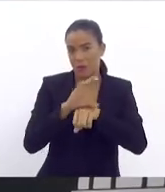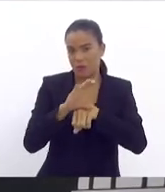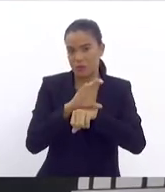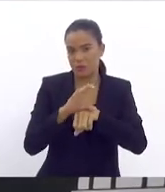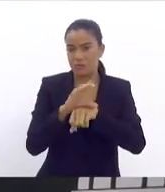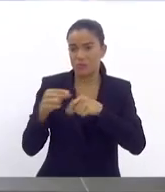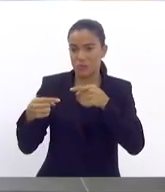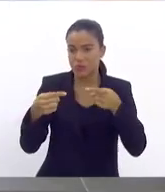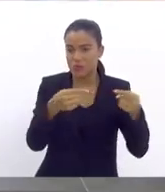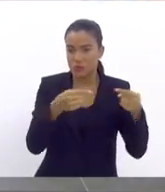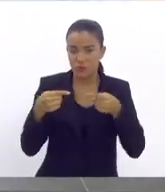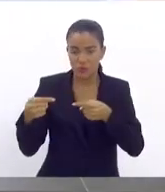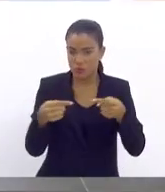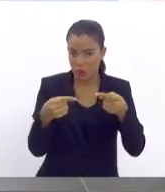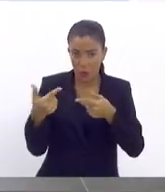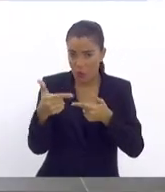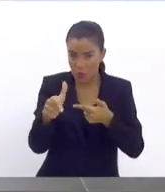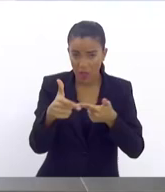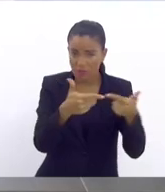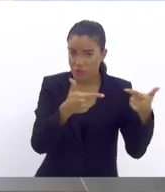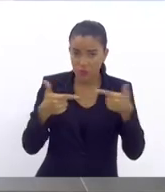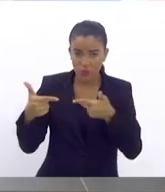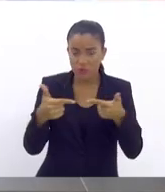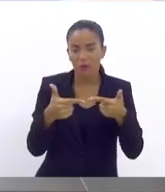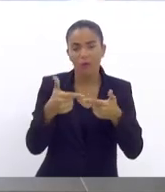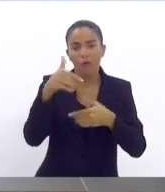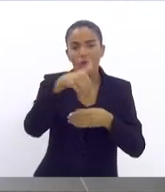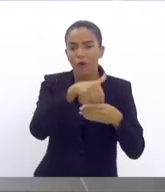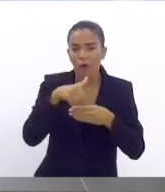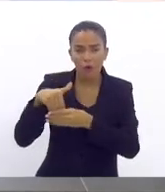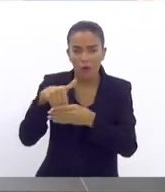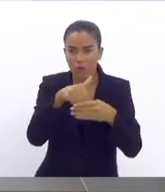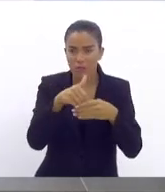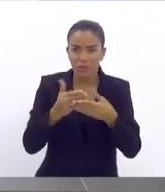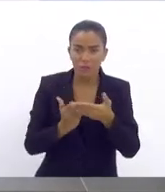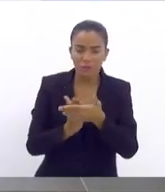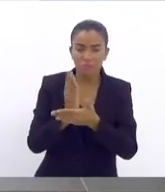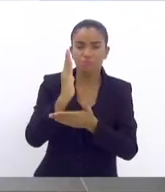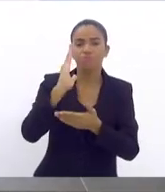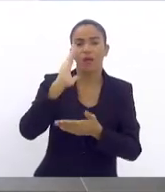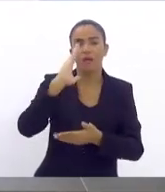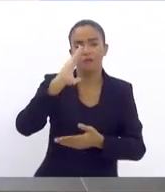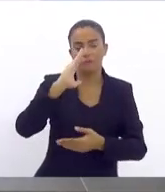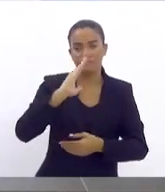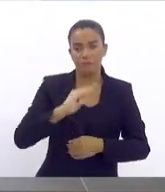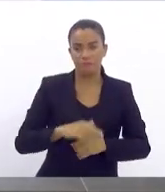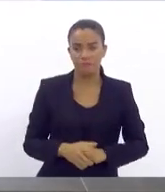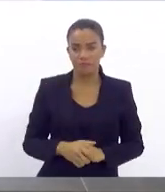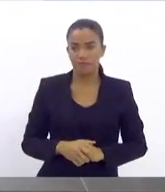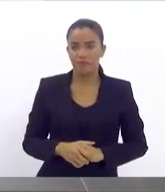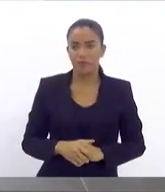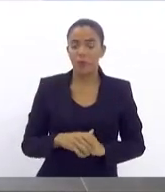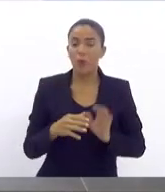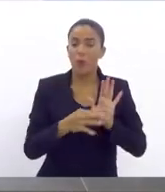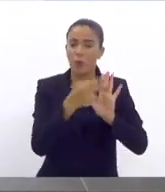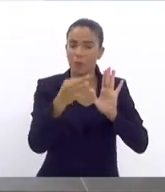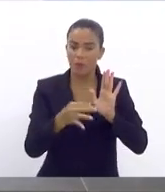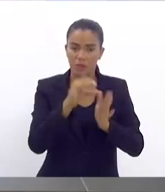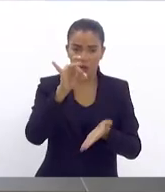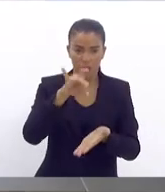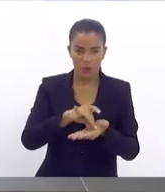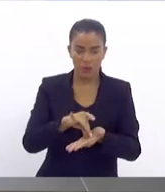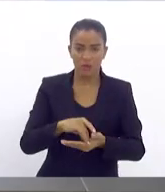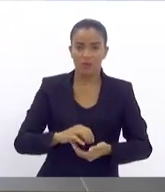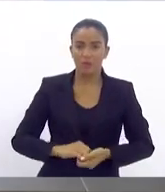discussão. Não havendo quem queira discutir, em votação, senhores que aprovam permaneçam como estão, aprovado o parecer original do